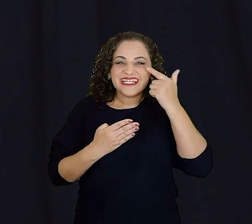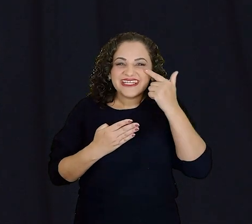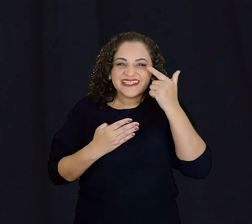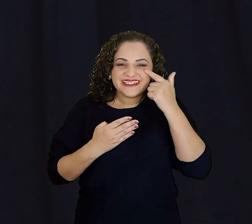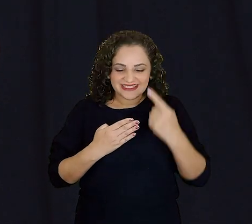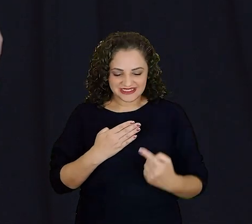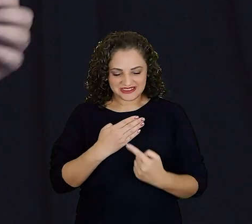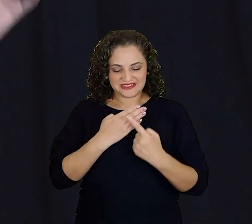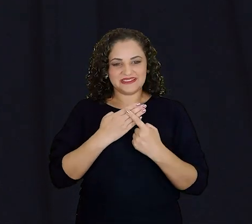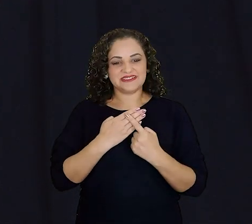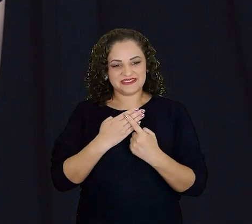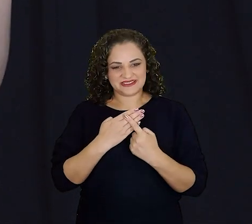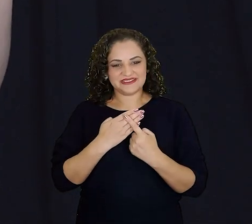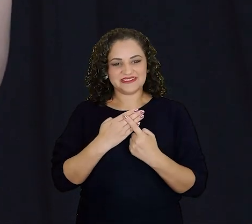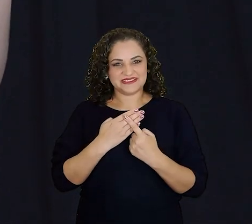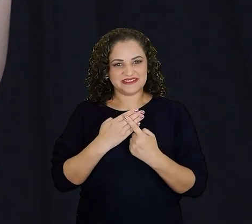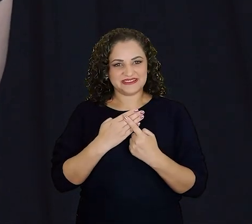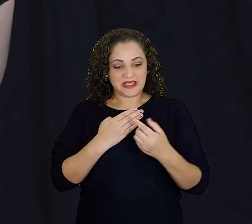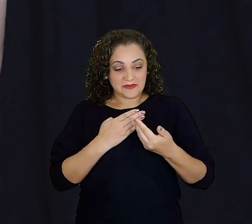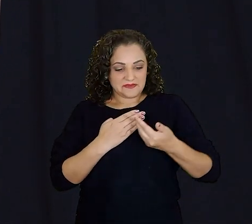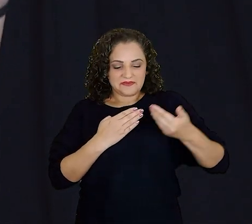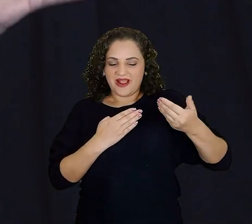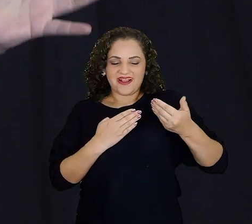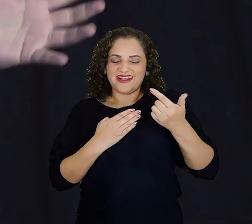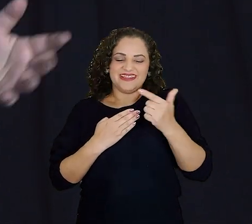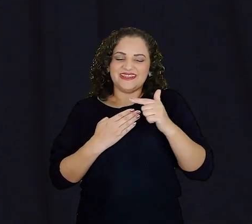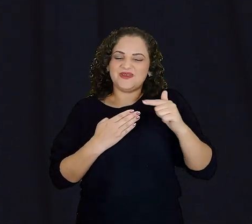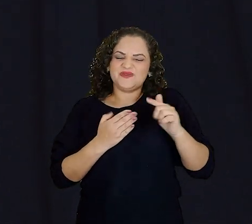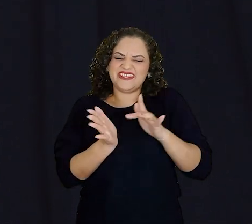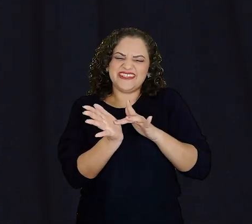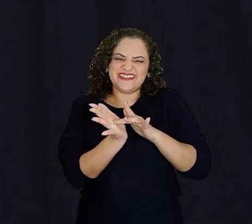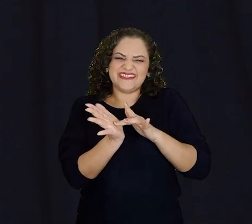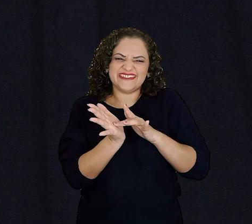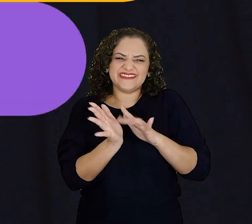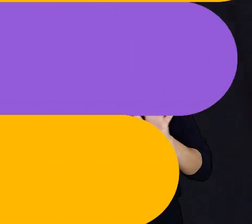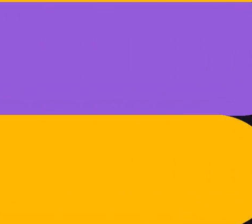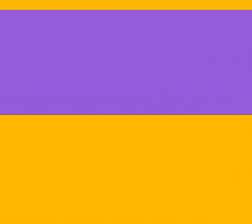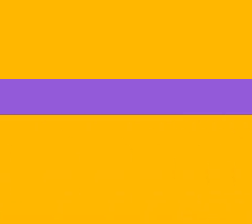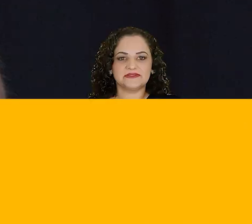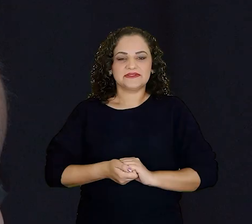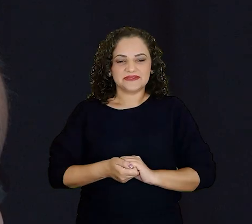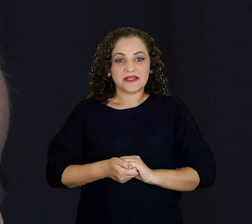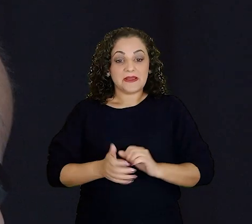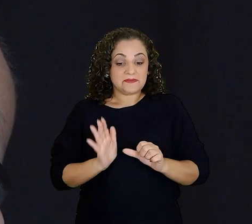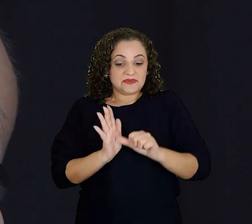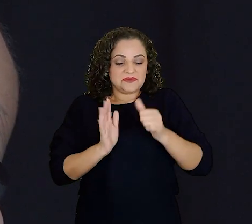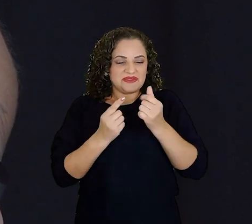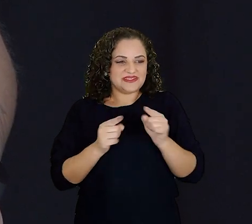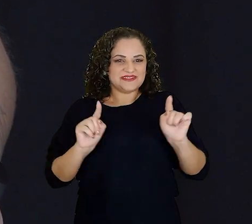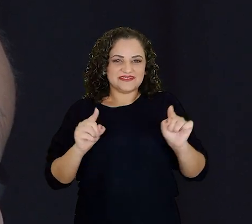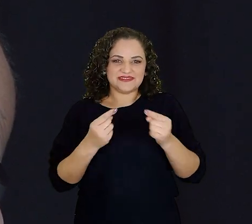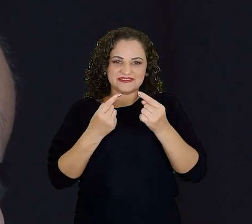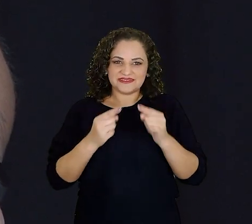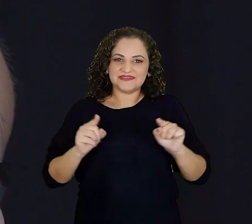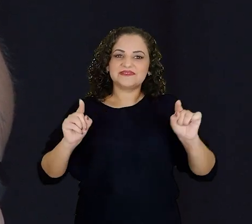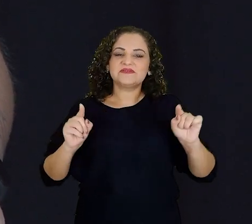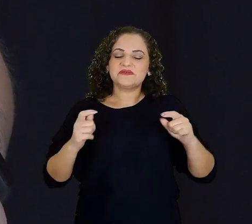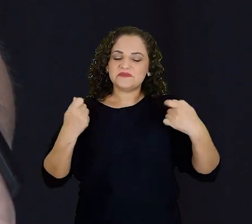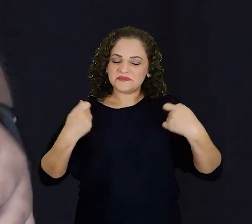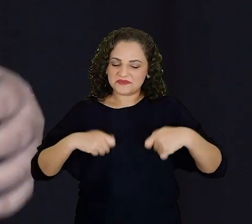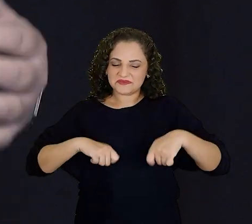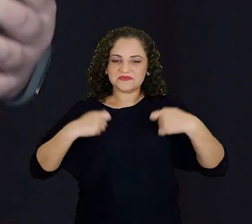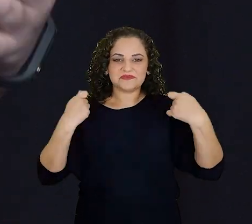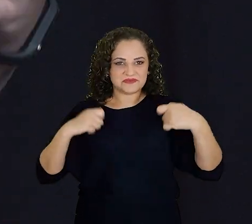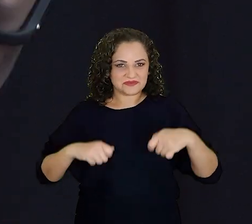partir do capotraste. Tudo que está aqui atrás é como se não existisse mais. Bom, para tocar a nossa primeira